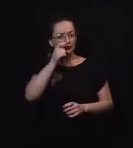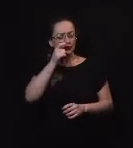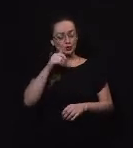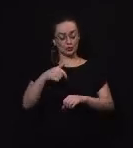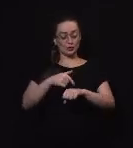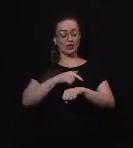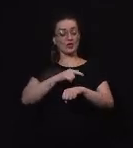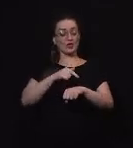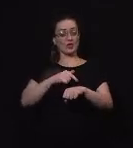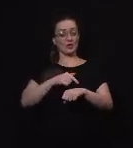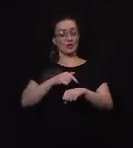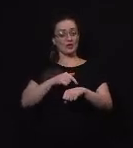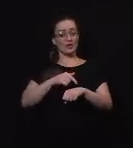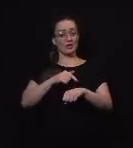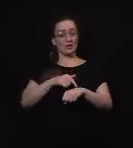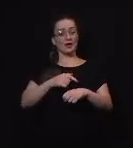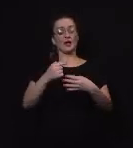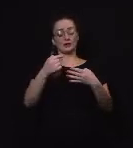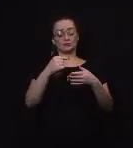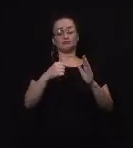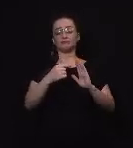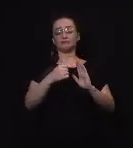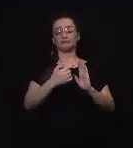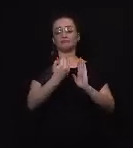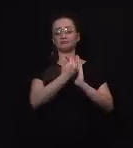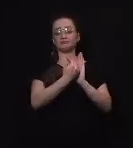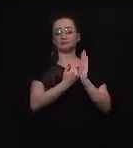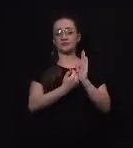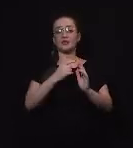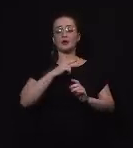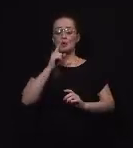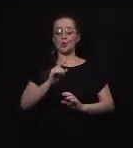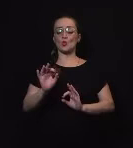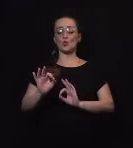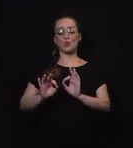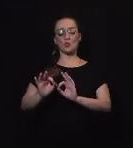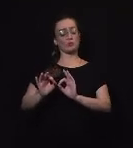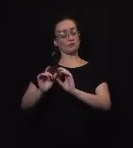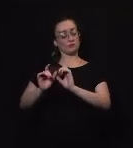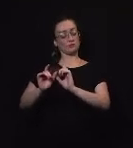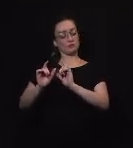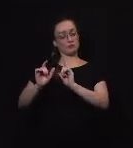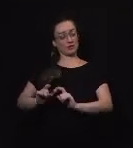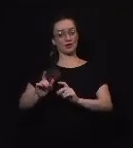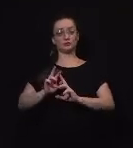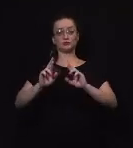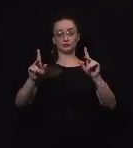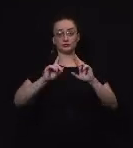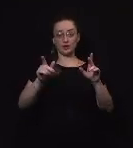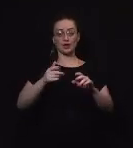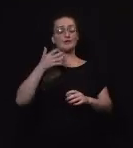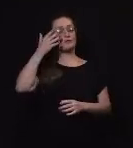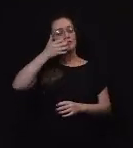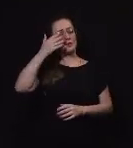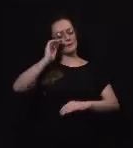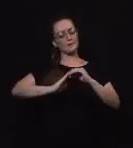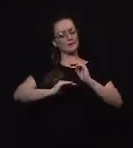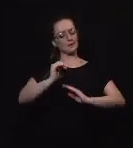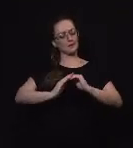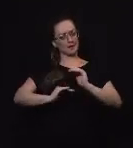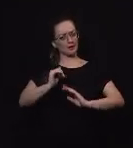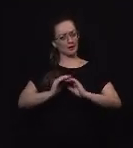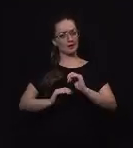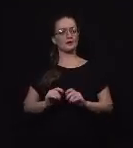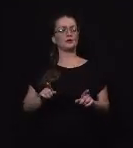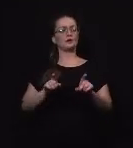partir agora das 2, a cada hora a gente vai receber uma organização diferente, trazendo um pouco da sua experiência e da